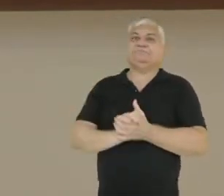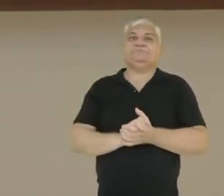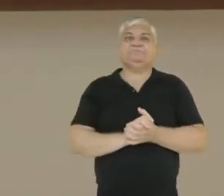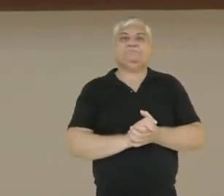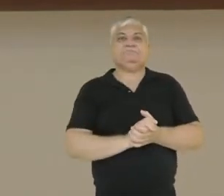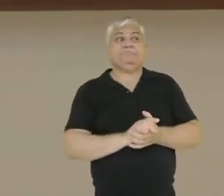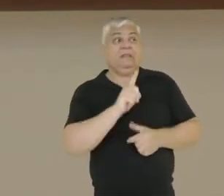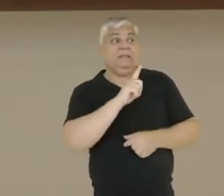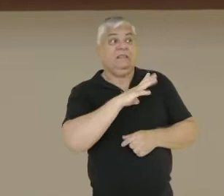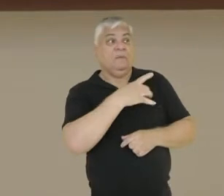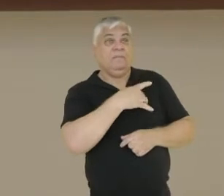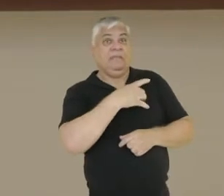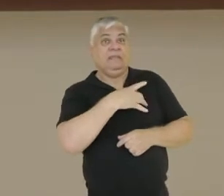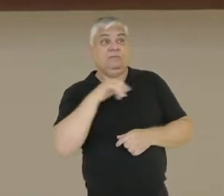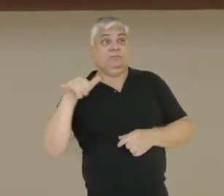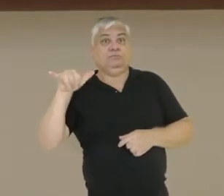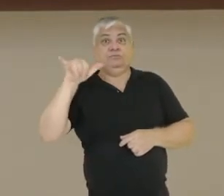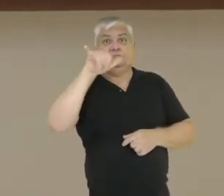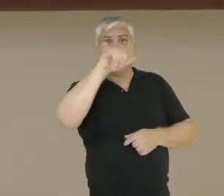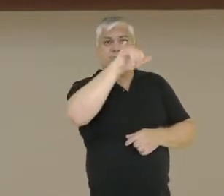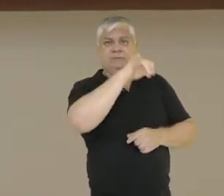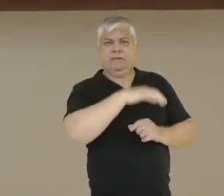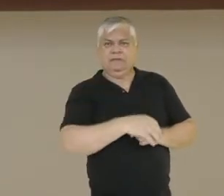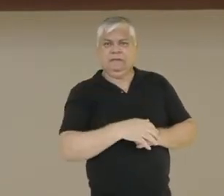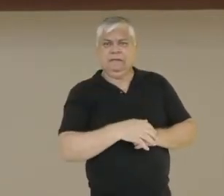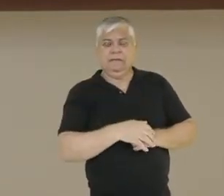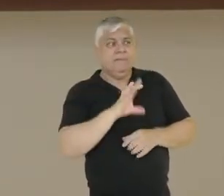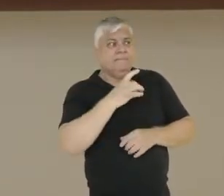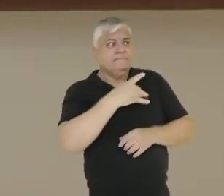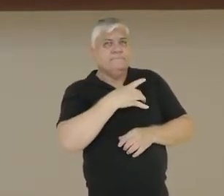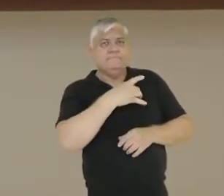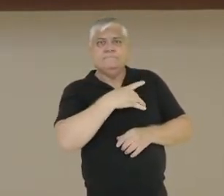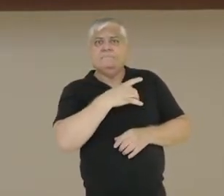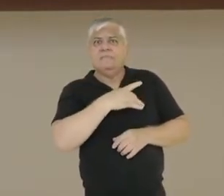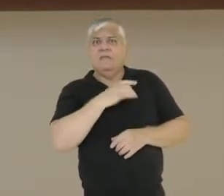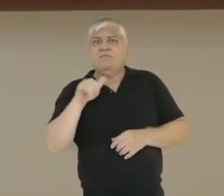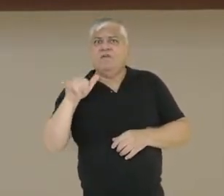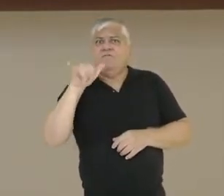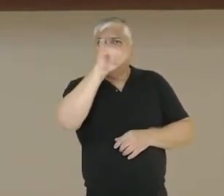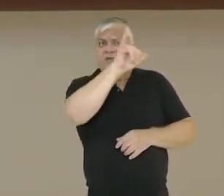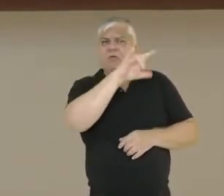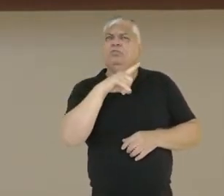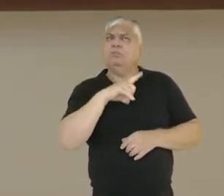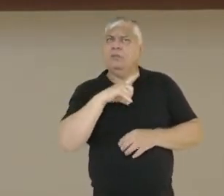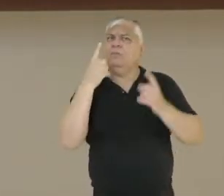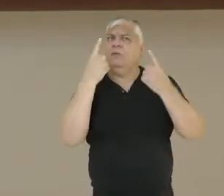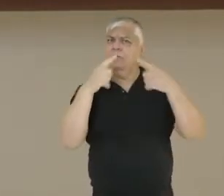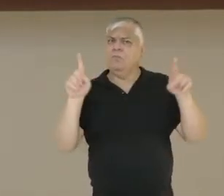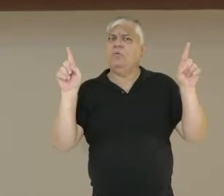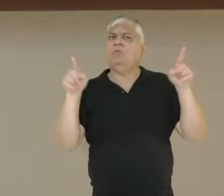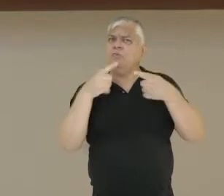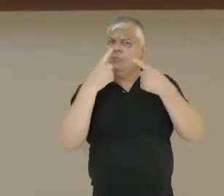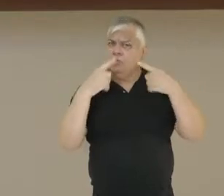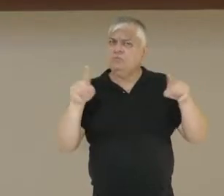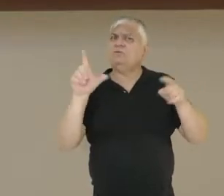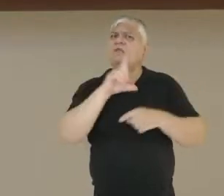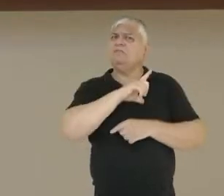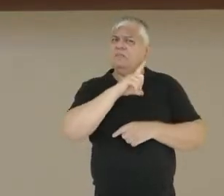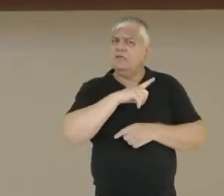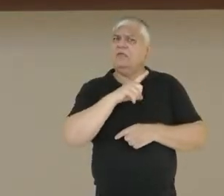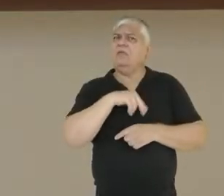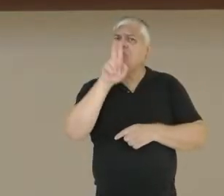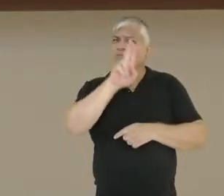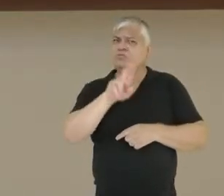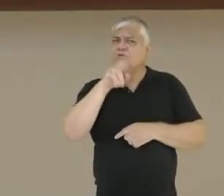de avião. Tem uma música que eu adoro, uma música do Belchior, não sei se vocês já ouviram. Foi por medo de